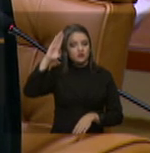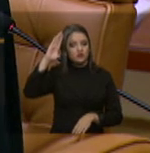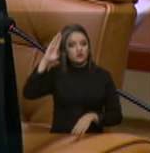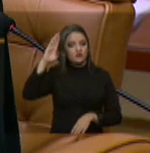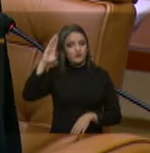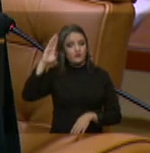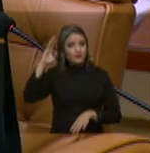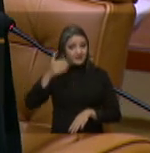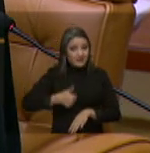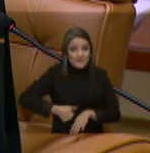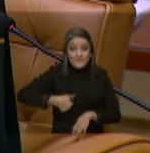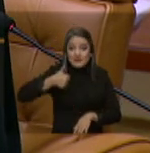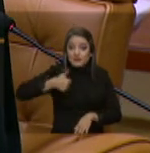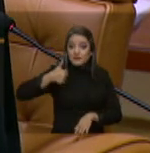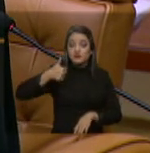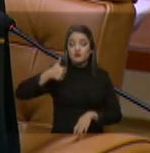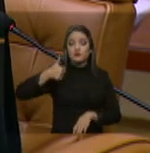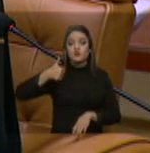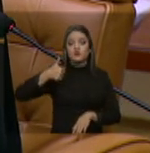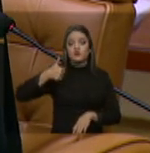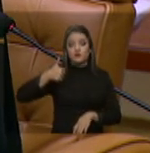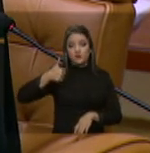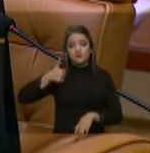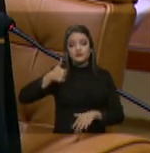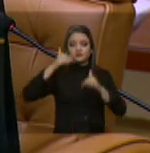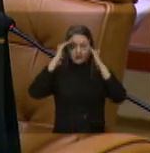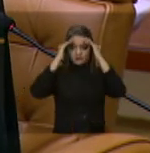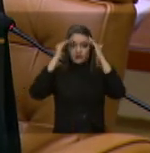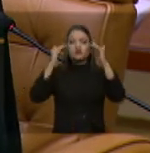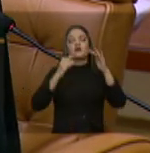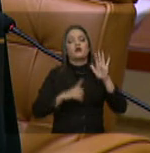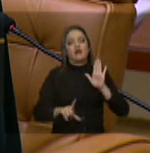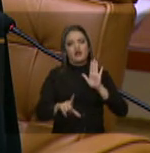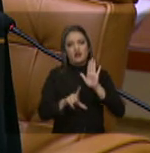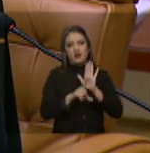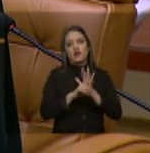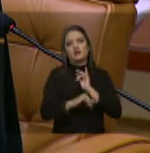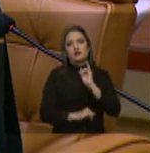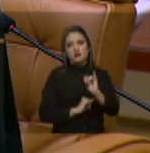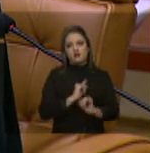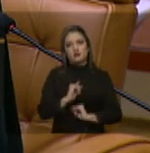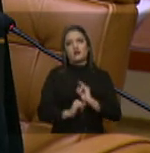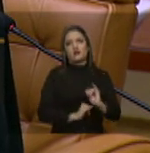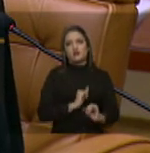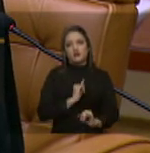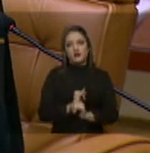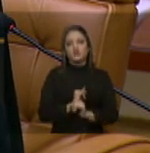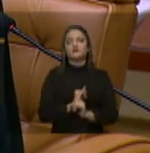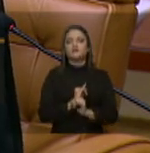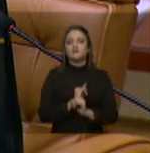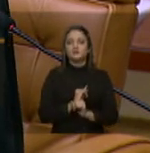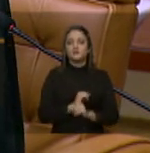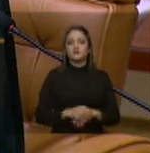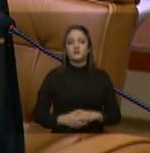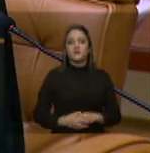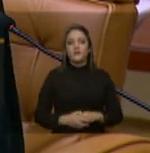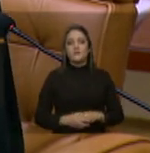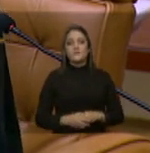ovelha é prioritário das normas previstas o Marco civil da internet que permite